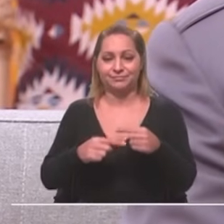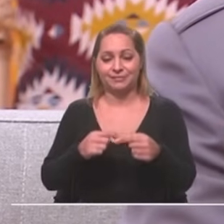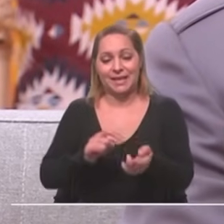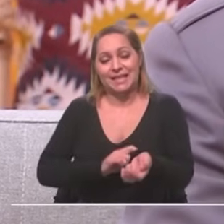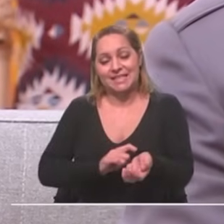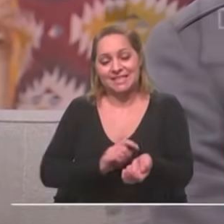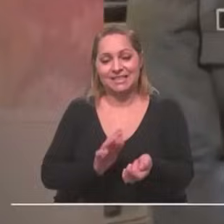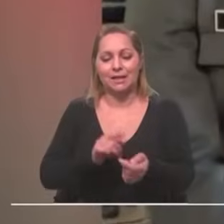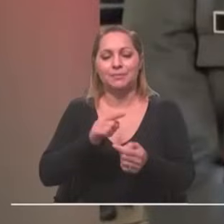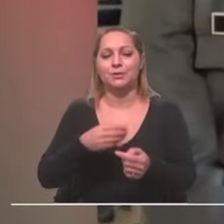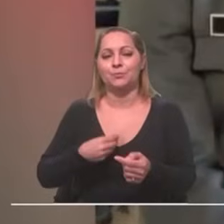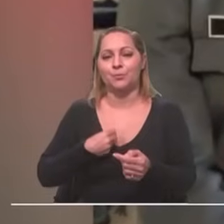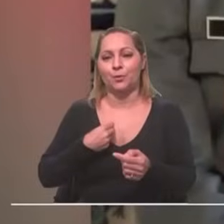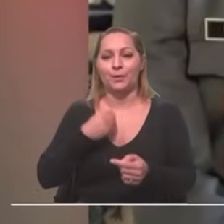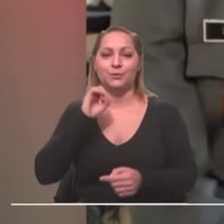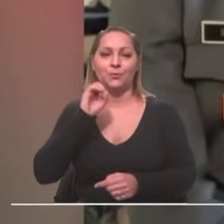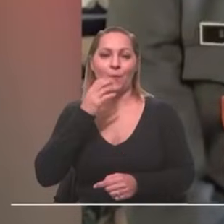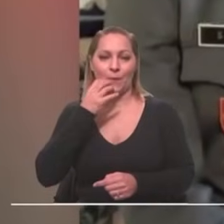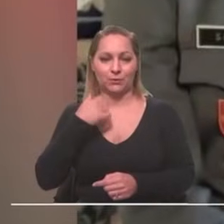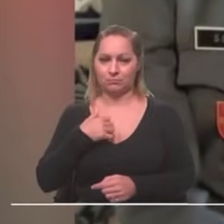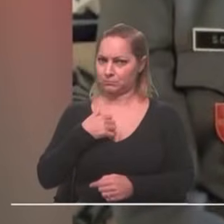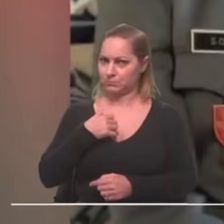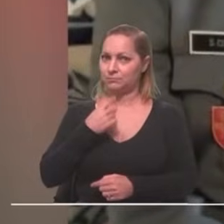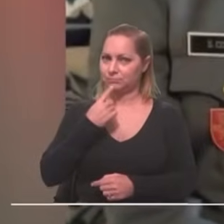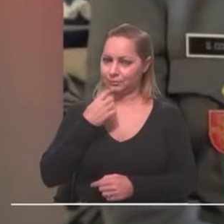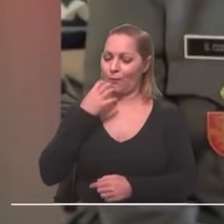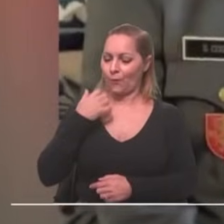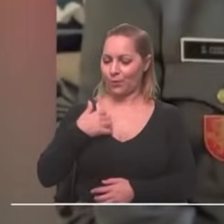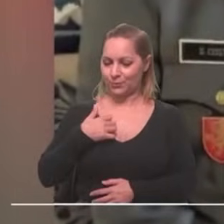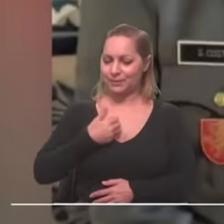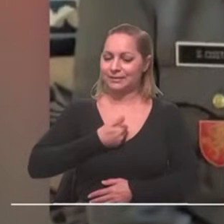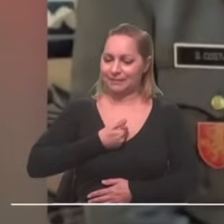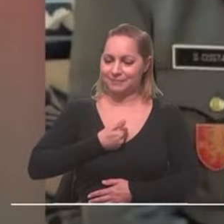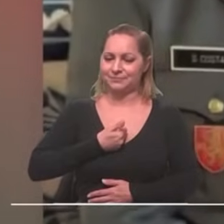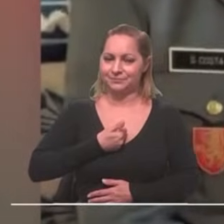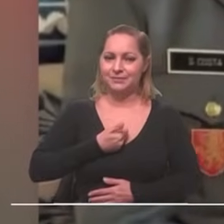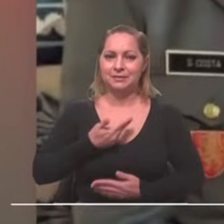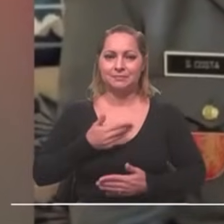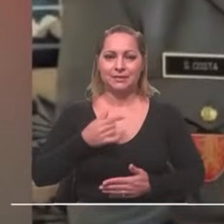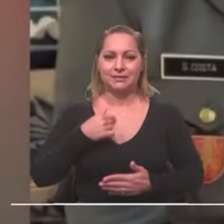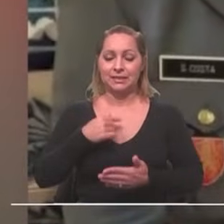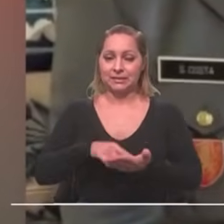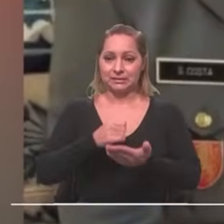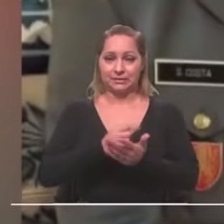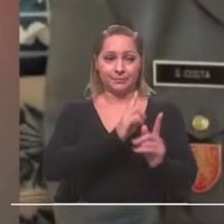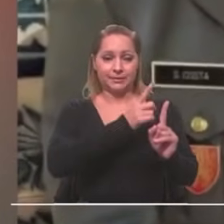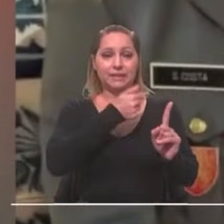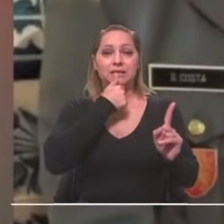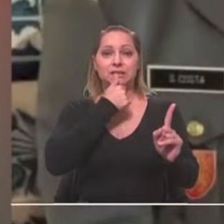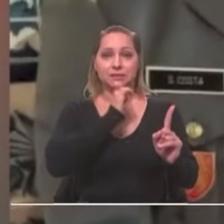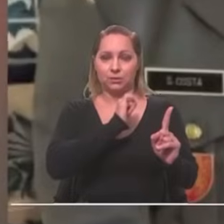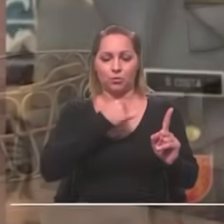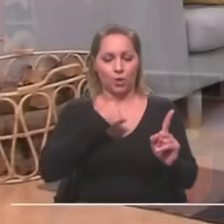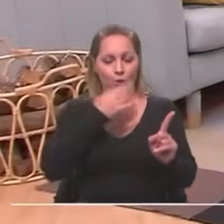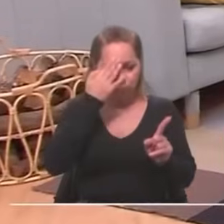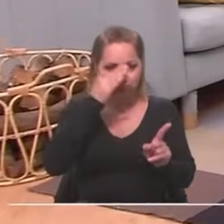fica preocupado ou fica orgulhoso? Muito orgulhoso, como é óbvio. Mas isto foi sempre decisão dele. Eu nunca